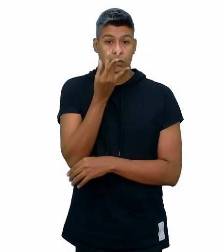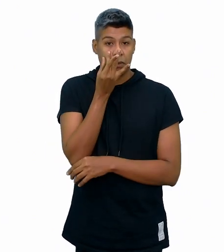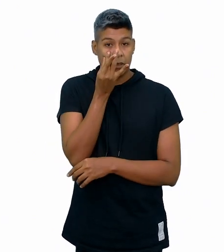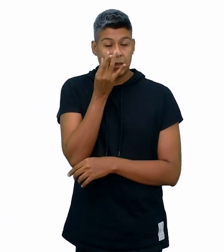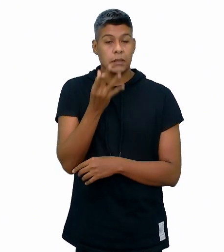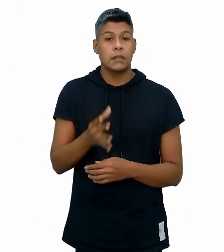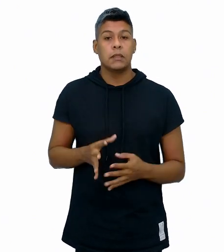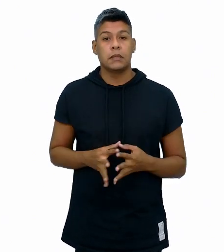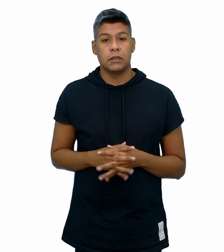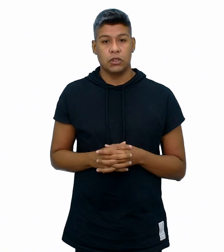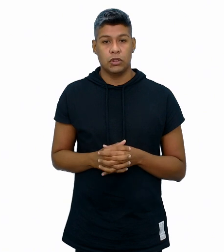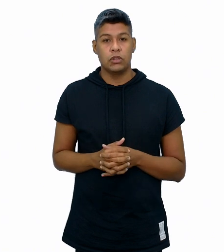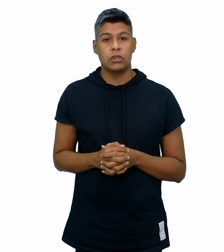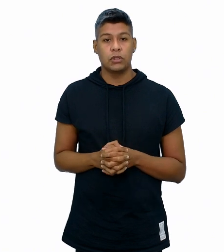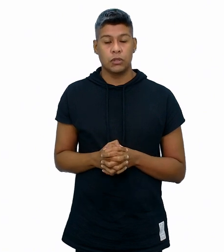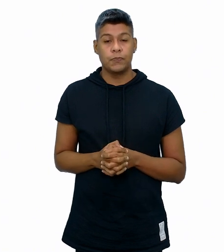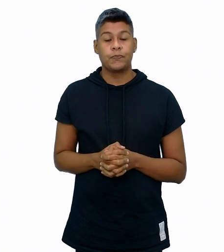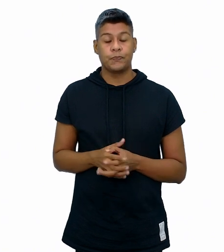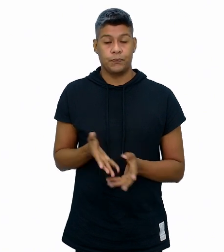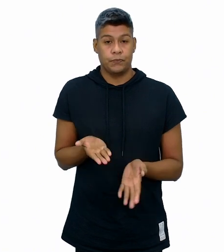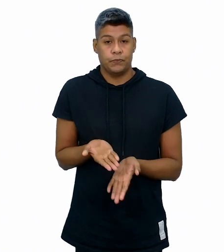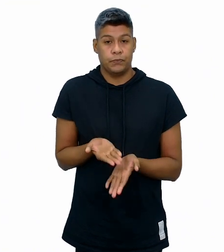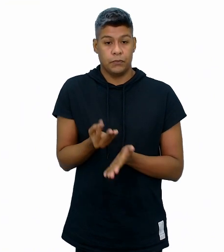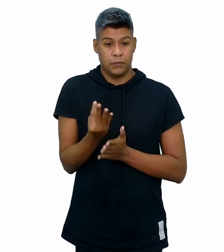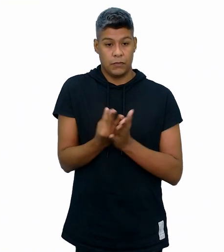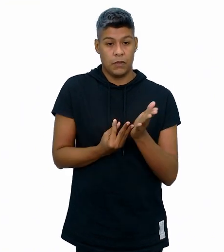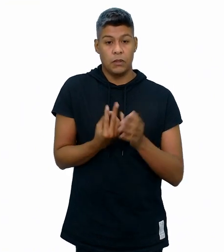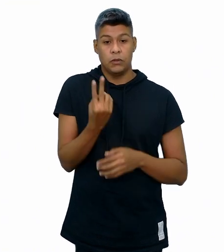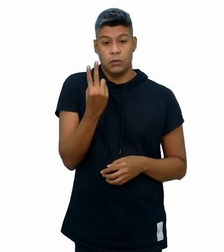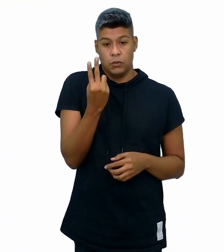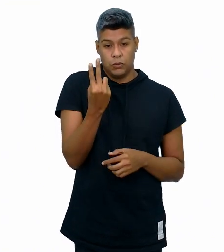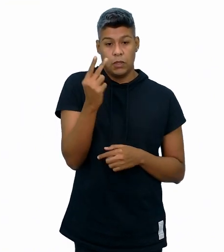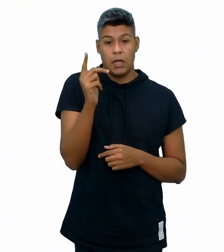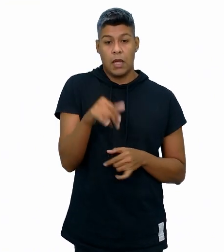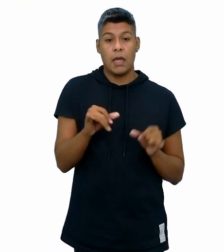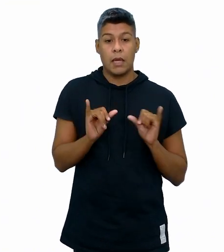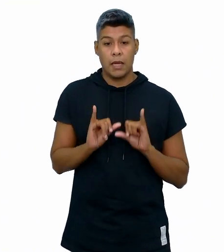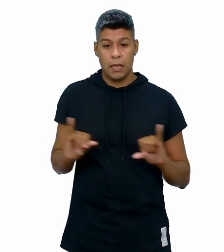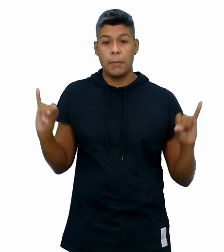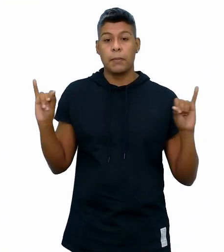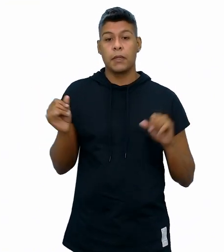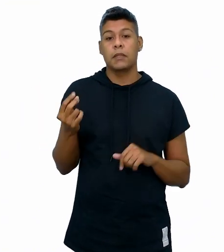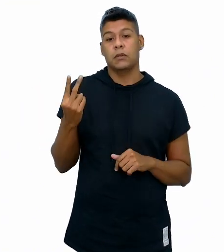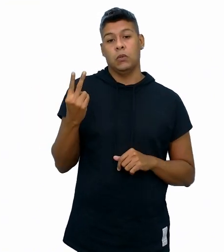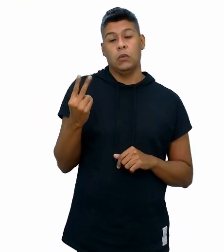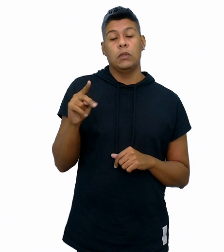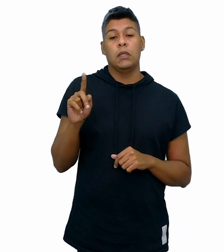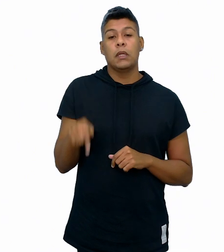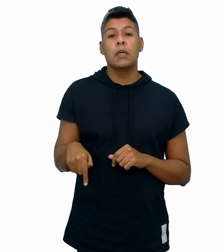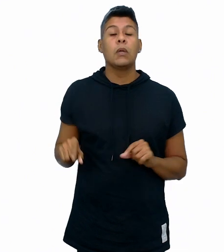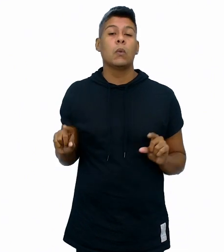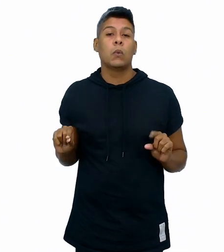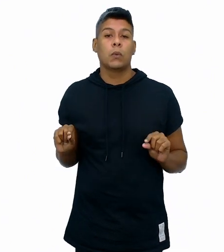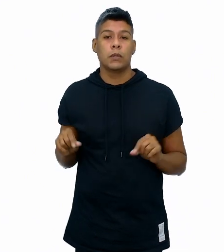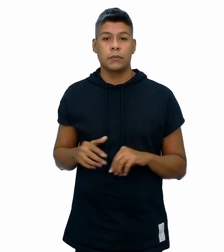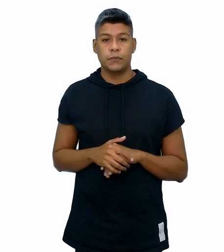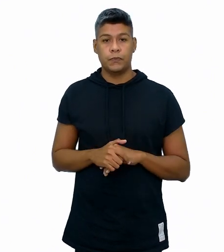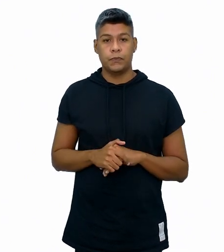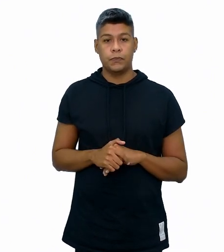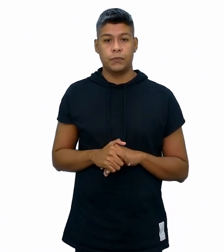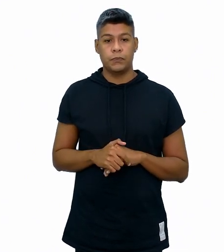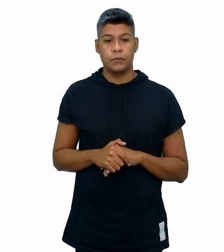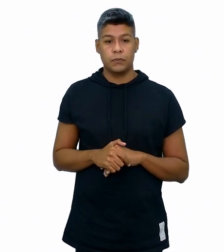presente. E o texto 2, né, a campanha 2, então,